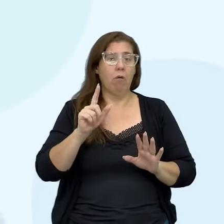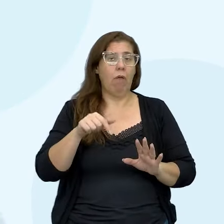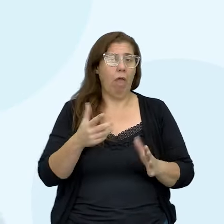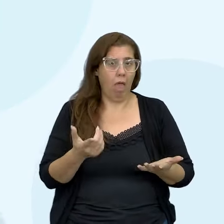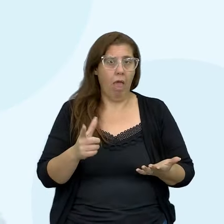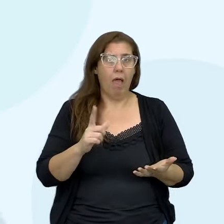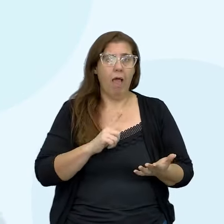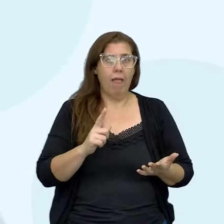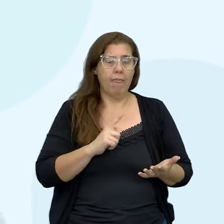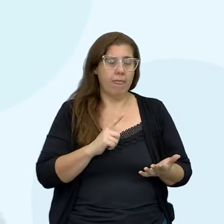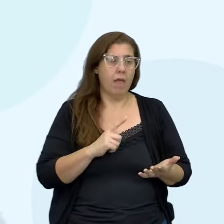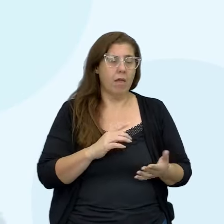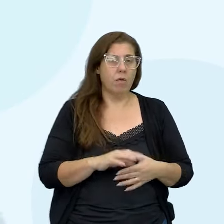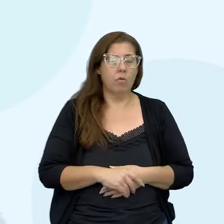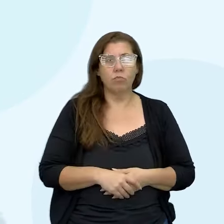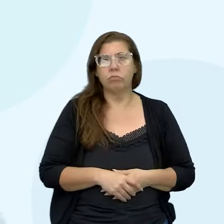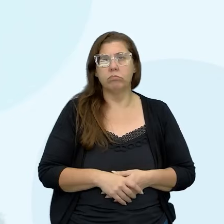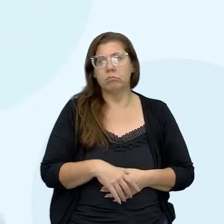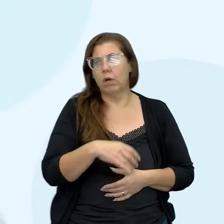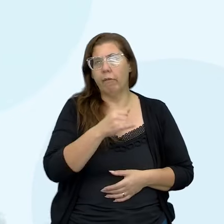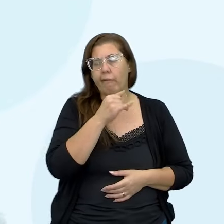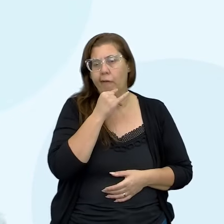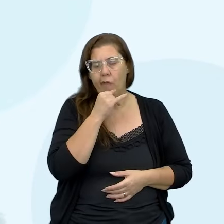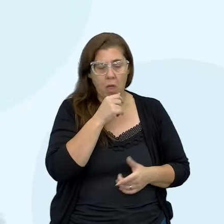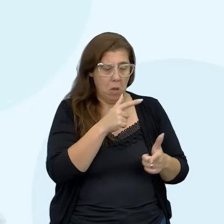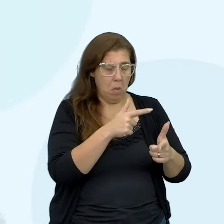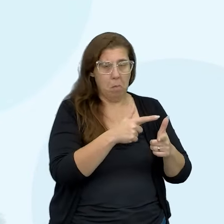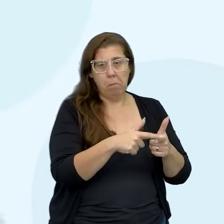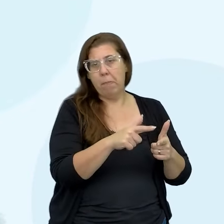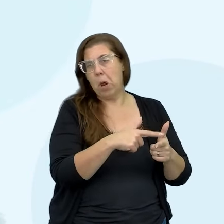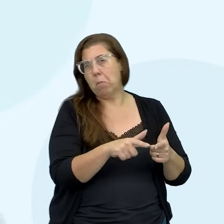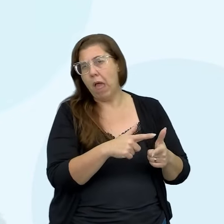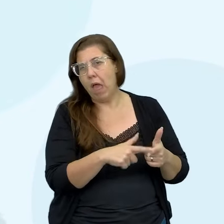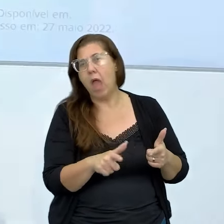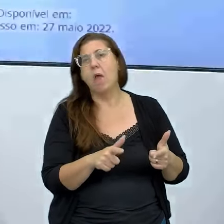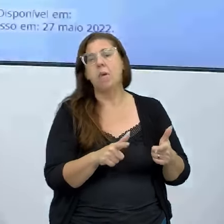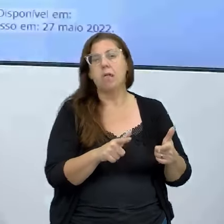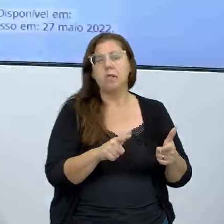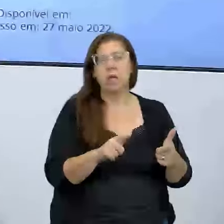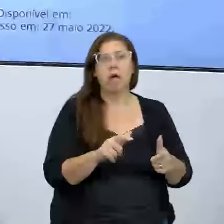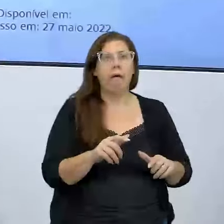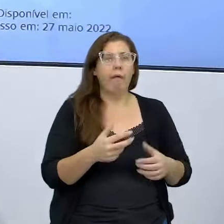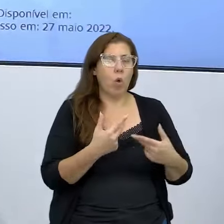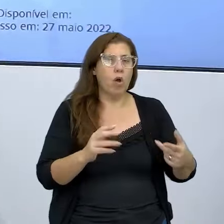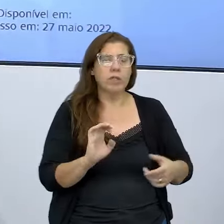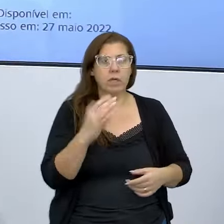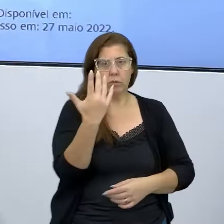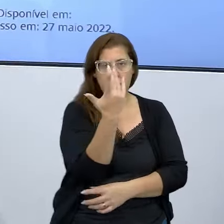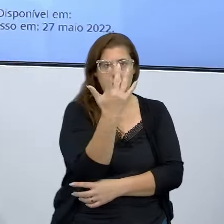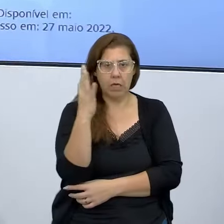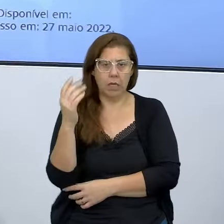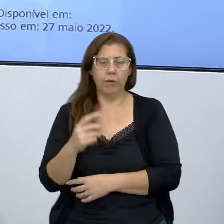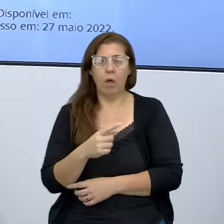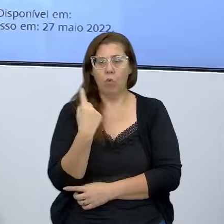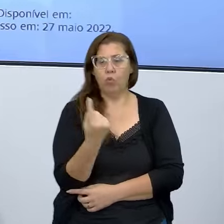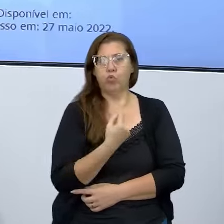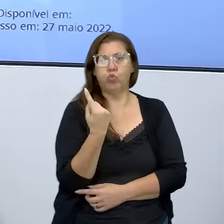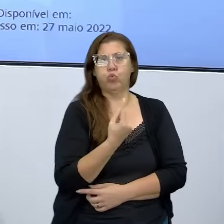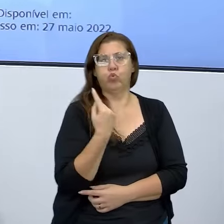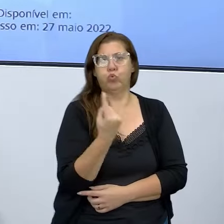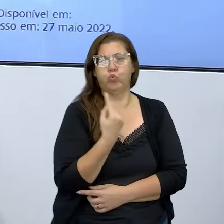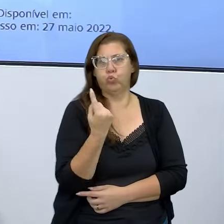um descarte dele em relação a problemas, a fenômenos ambientais. Então, tipo, sei lá,